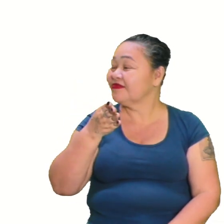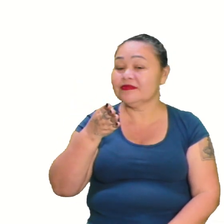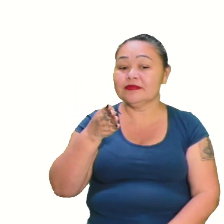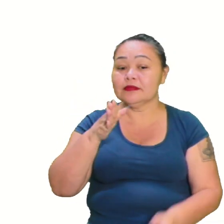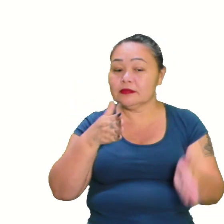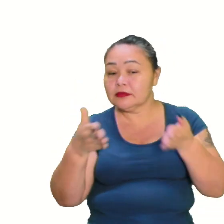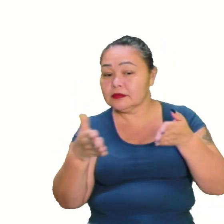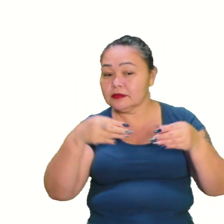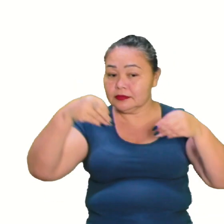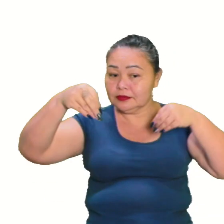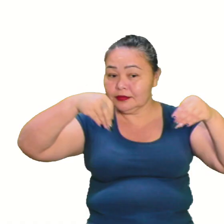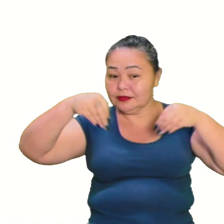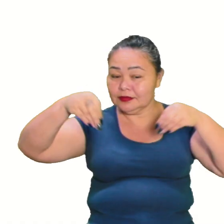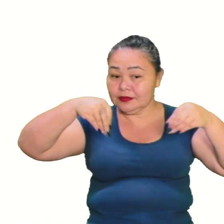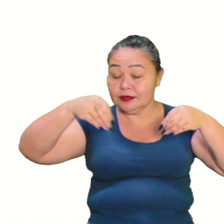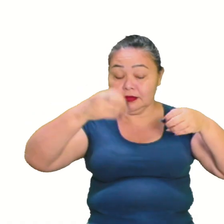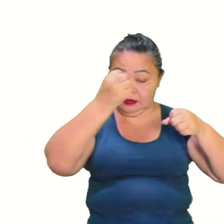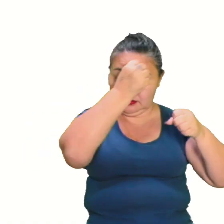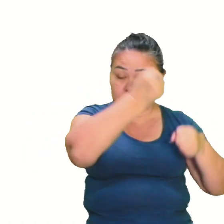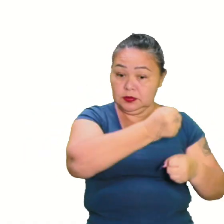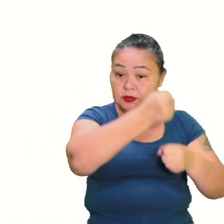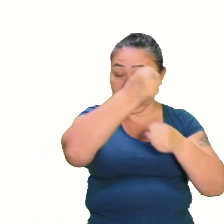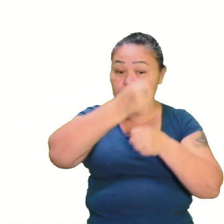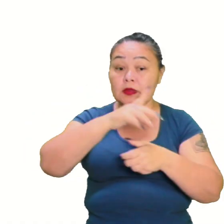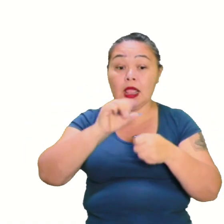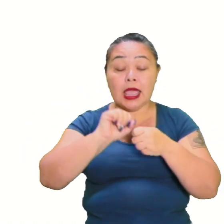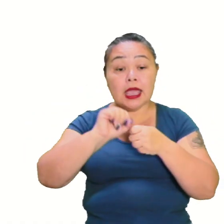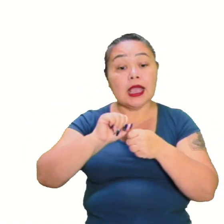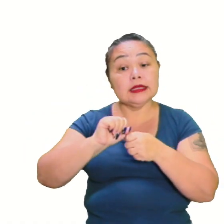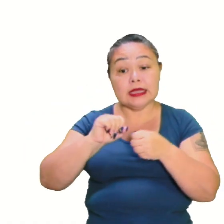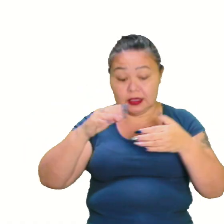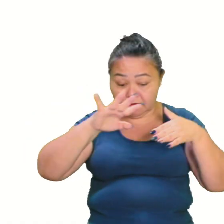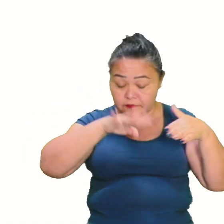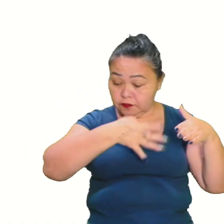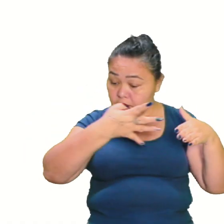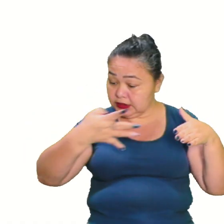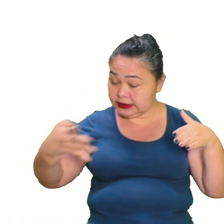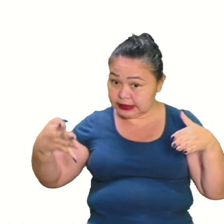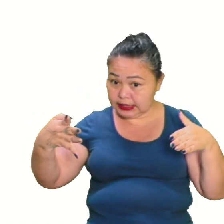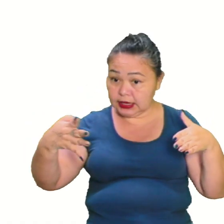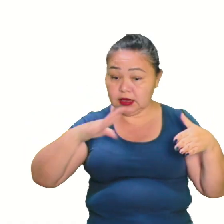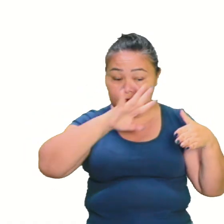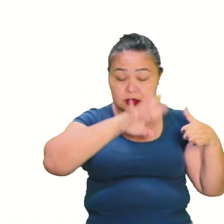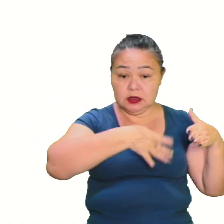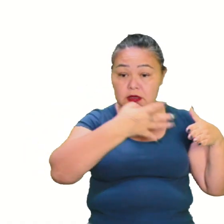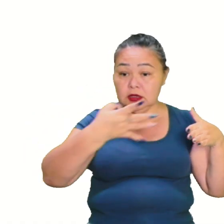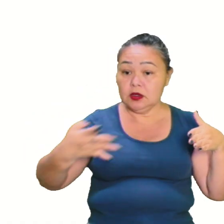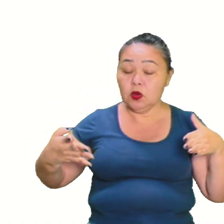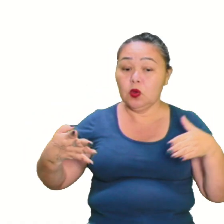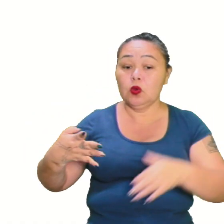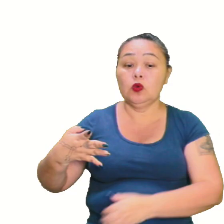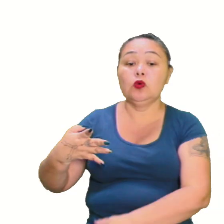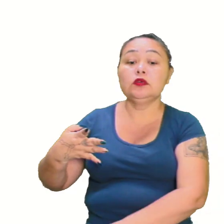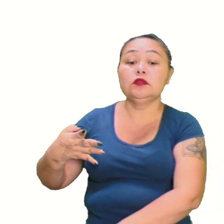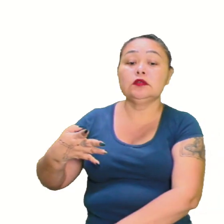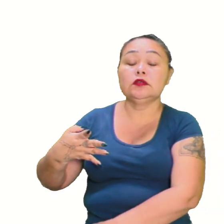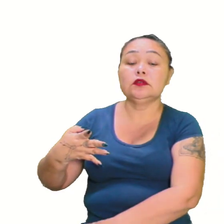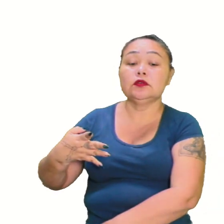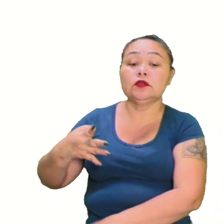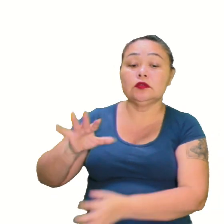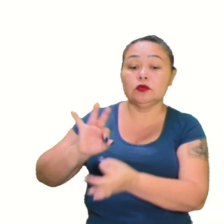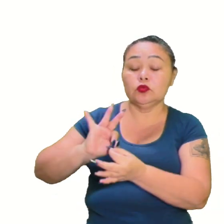suporte para segurar. As estacas. Estacas para segurar. Se aqui fosse uma cerca, não é? Se os fosse uma arames. cerca, nós teríamos aqui, ó,